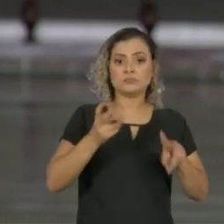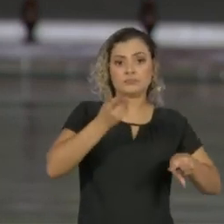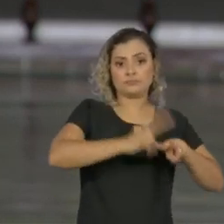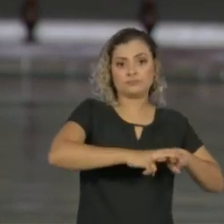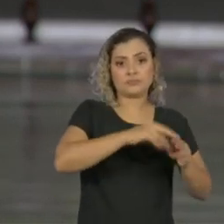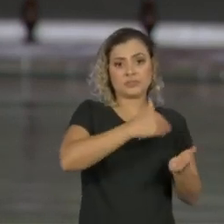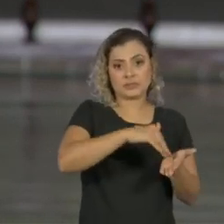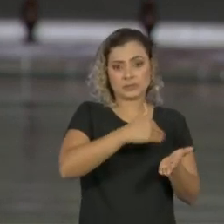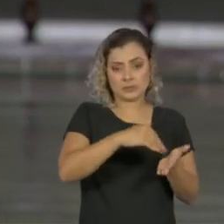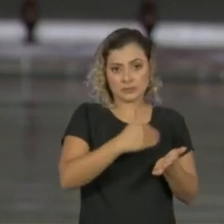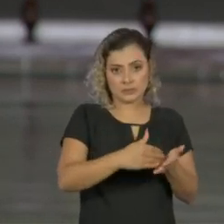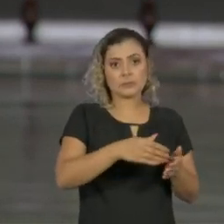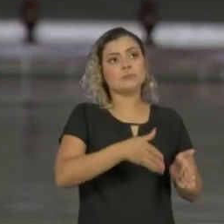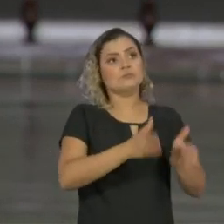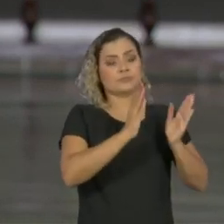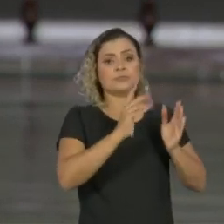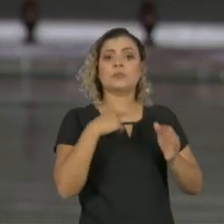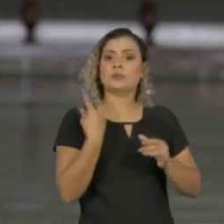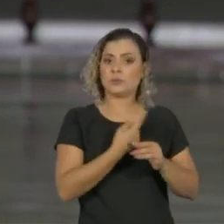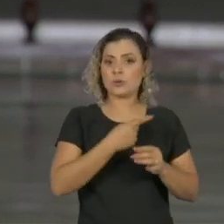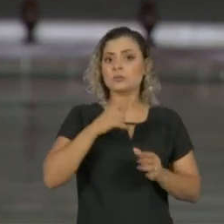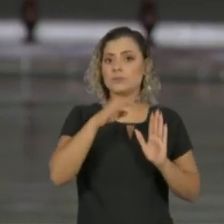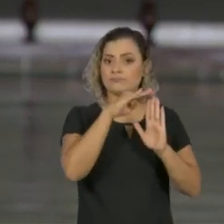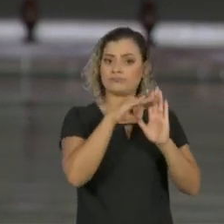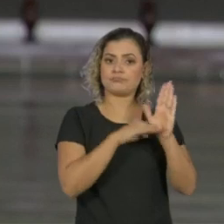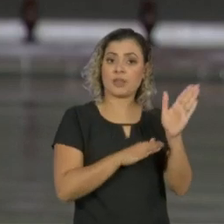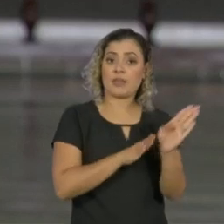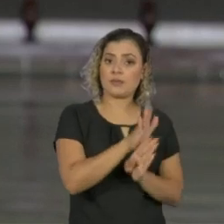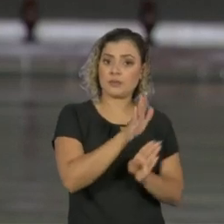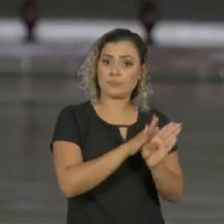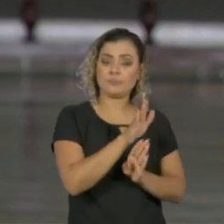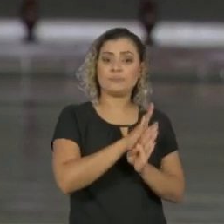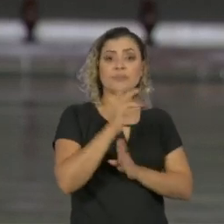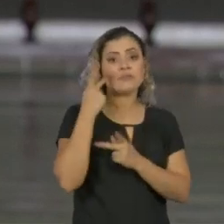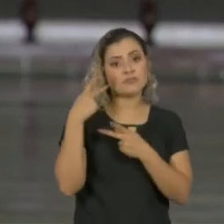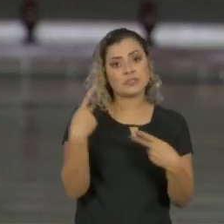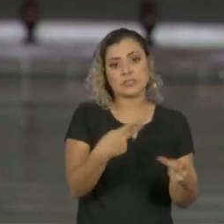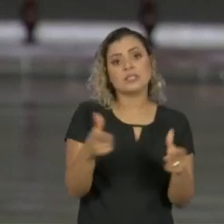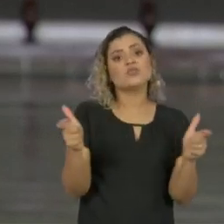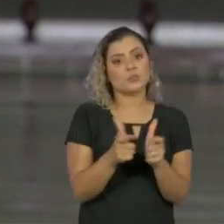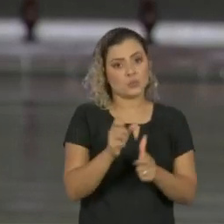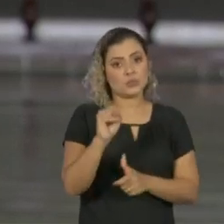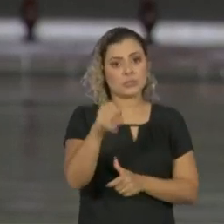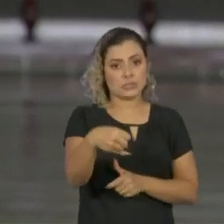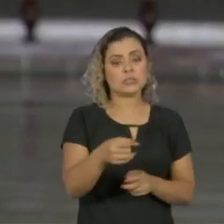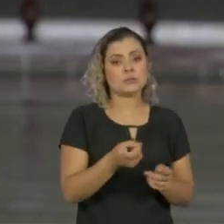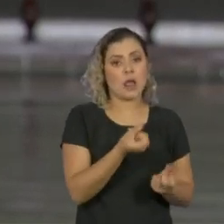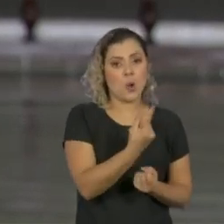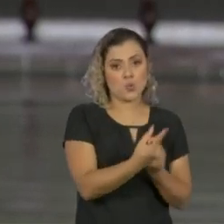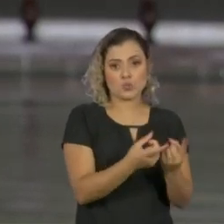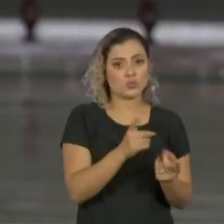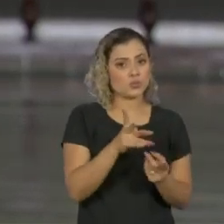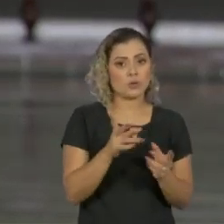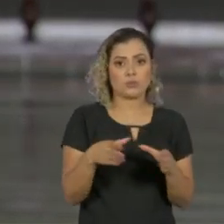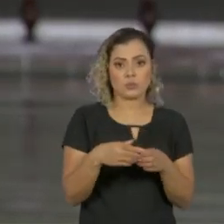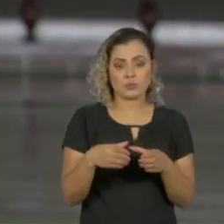Penitenciária, a resolução define uma restrição parcial da visitação. Não